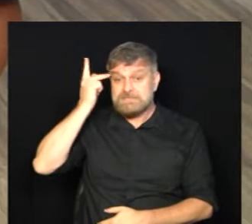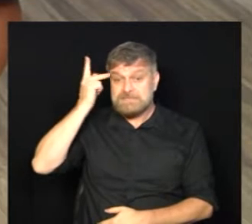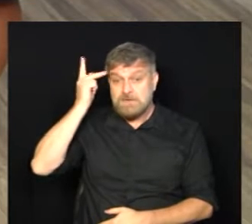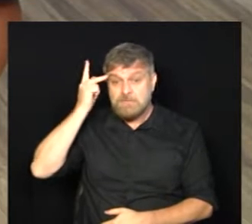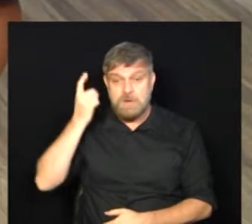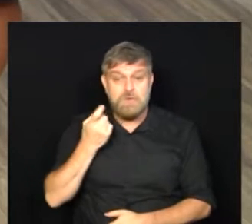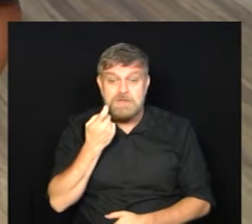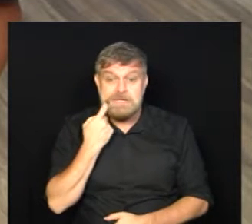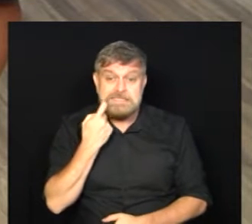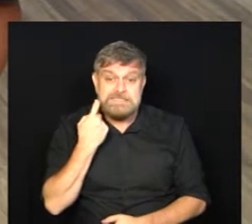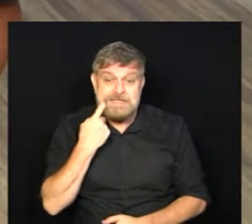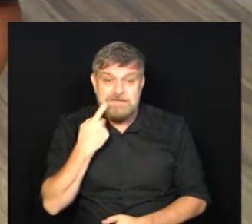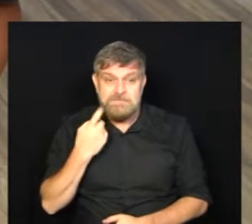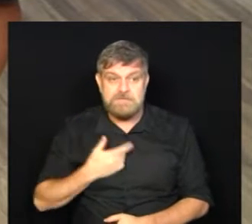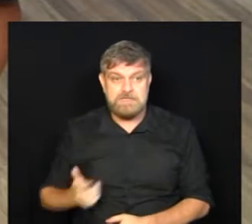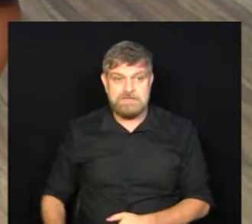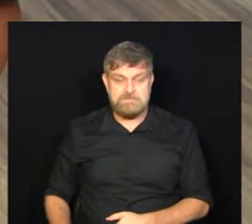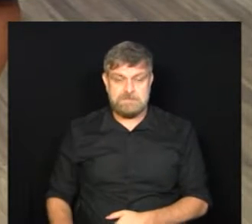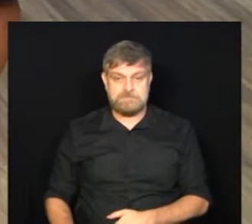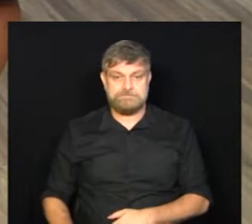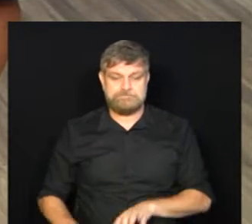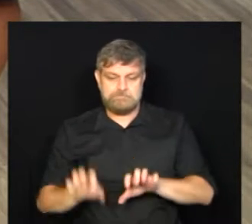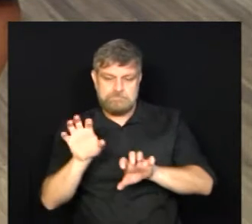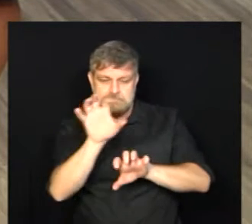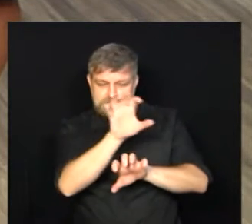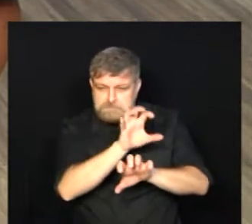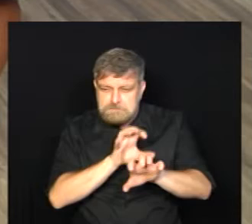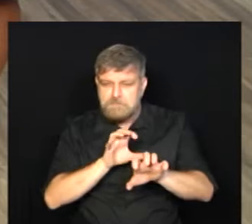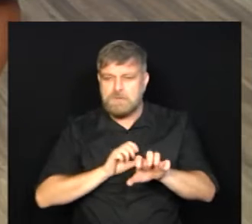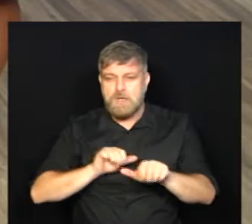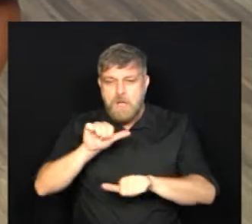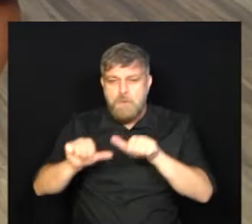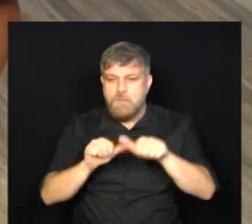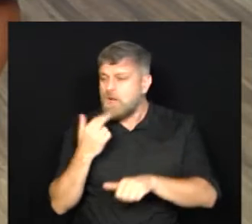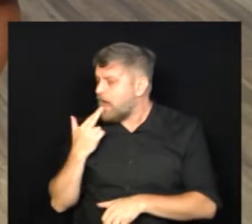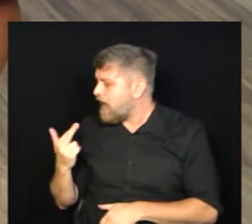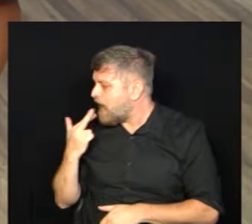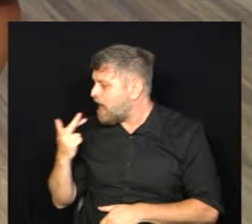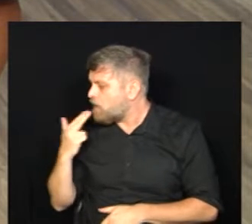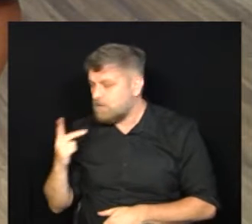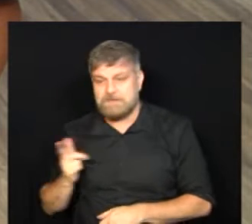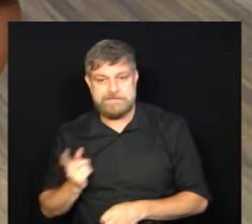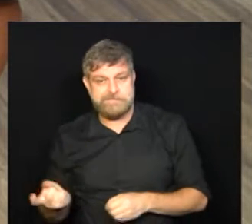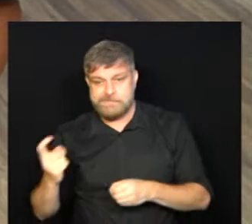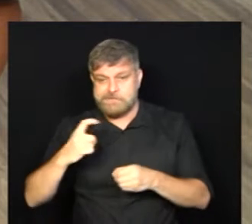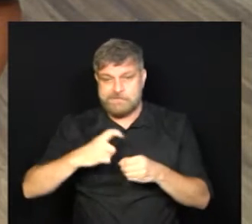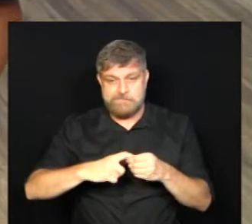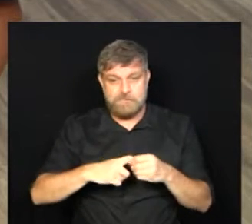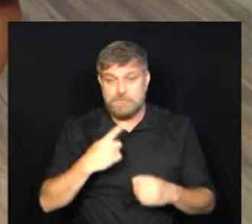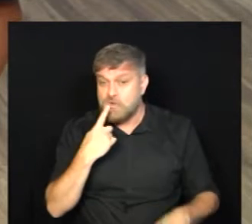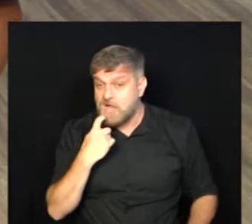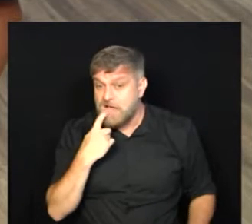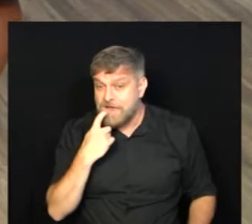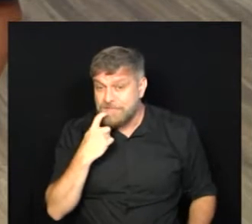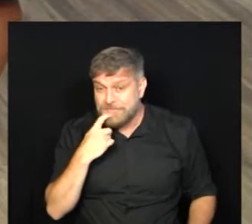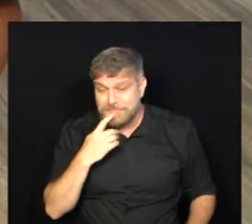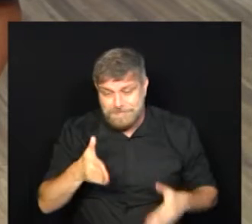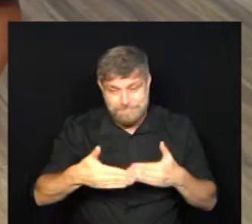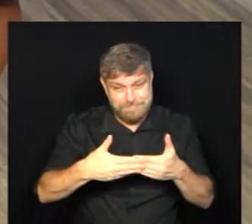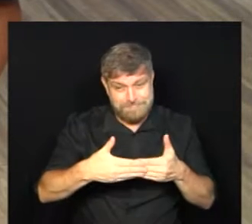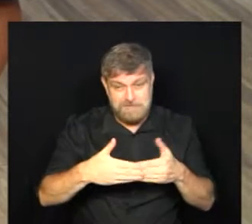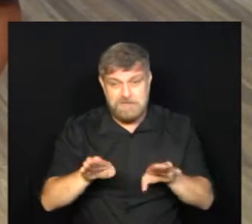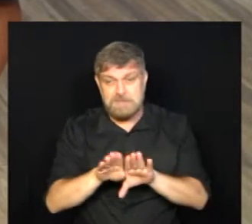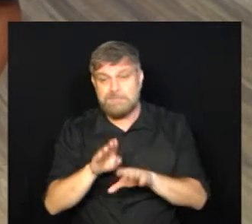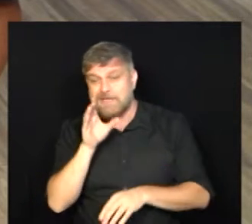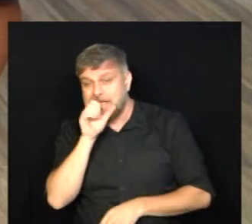na sexta-feira, fez uma reclassificação de todo o estado de São Paulo. Algumas regiões para fase vermelha, algumas para fase